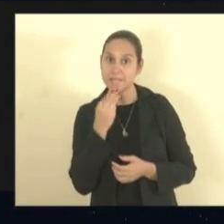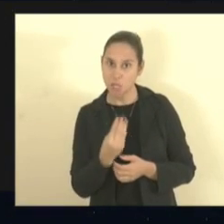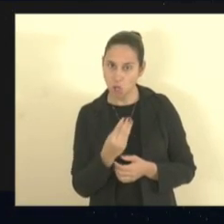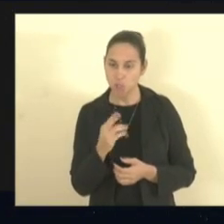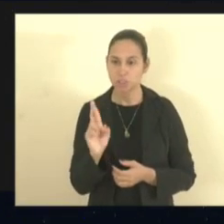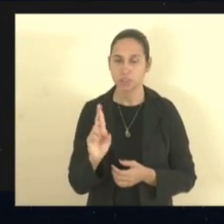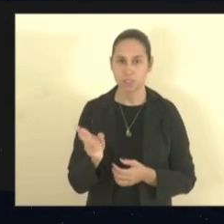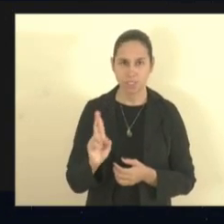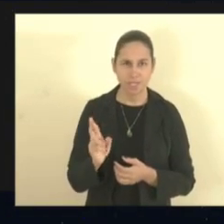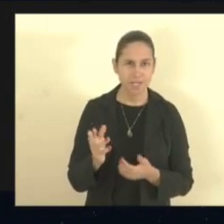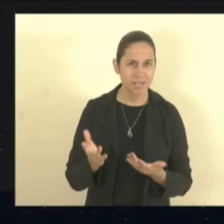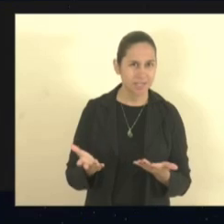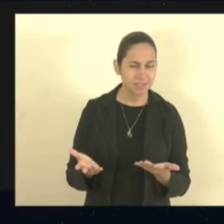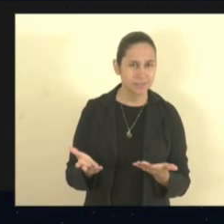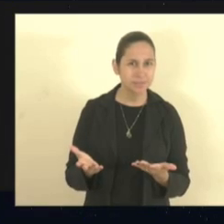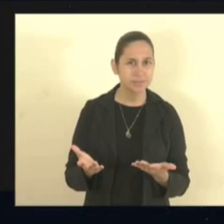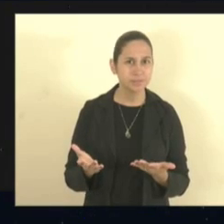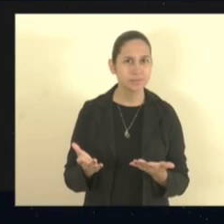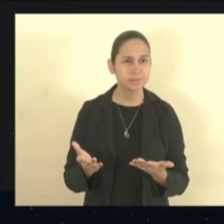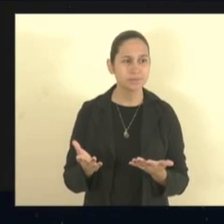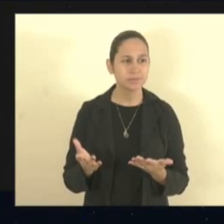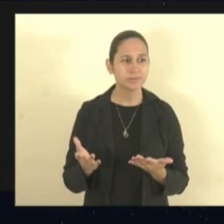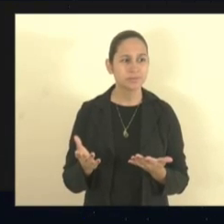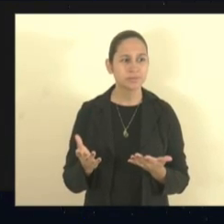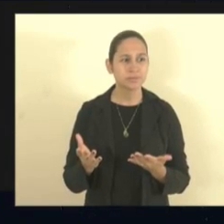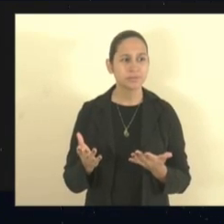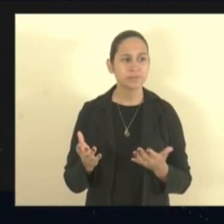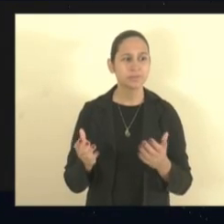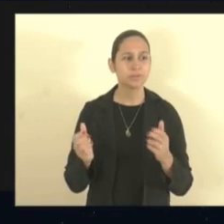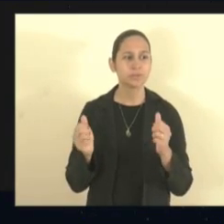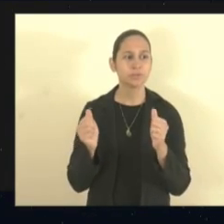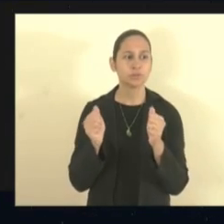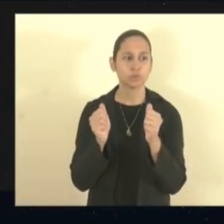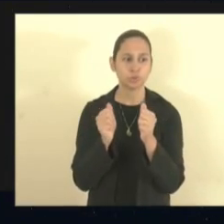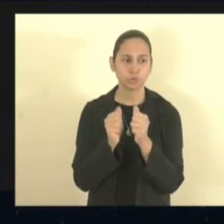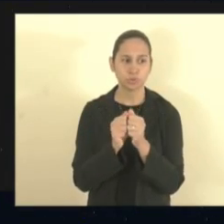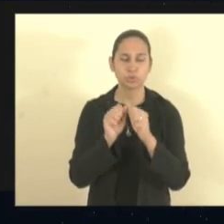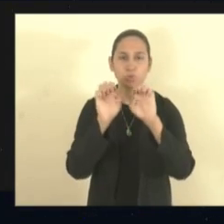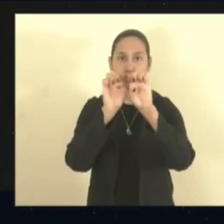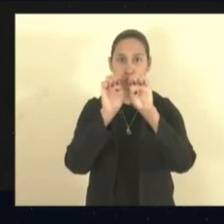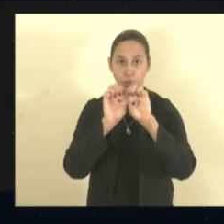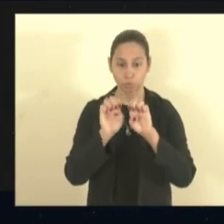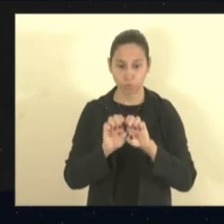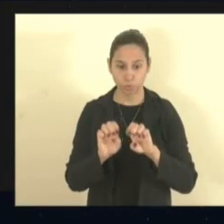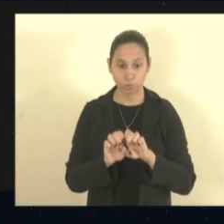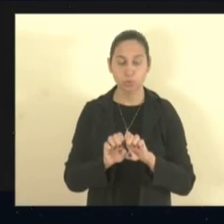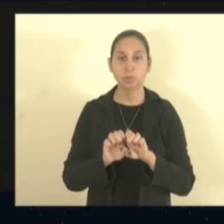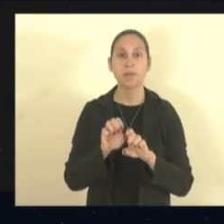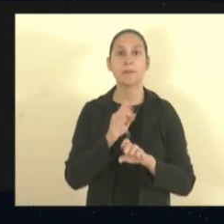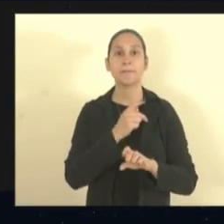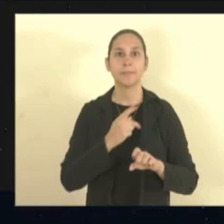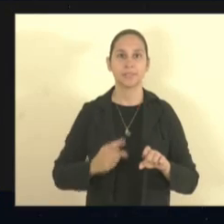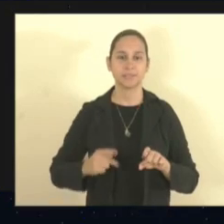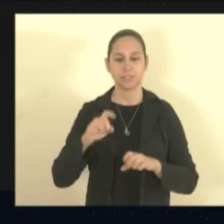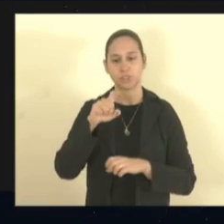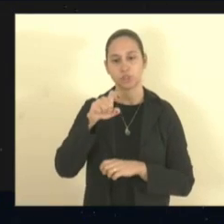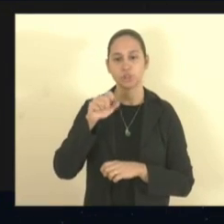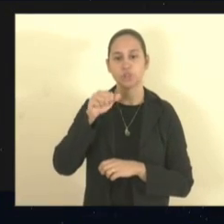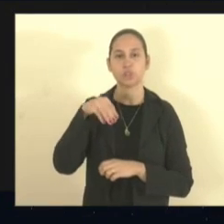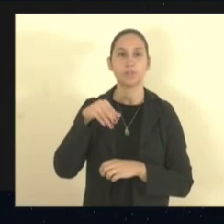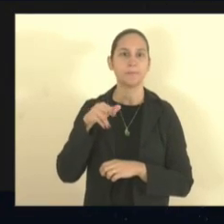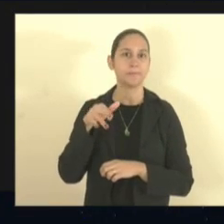R$914 milhões, com o presidente da Comissão de Infraestrutura, que tem feito um grande trabalho, sequer sem saber quais obras vão